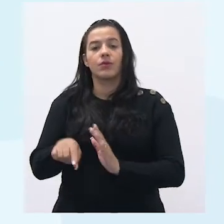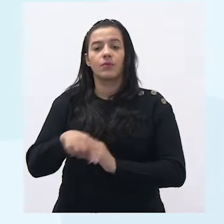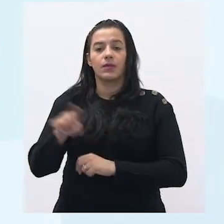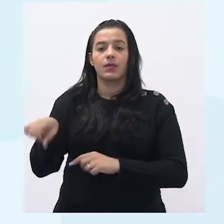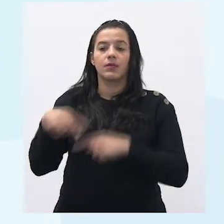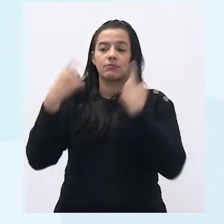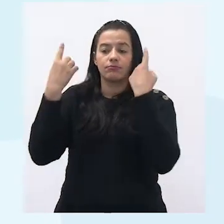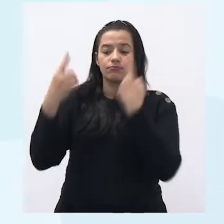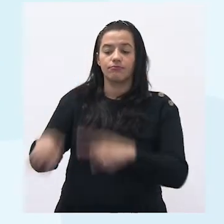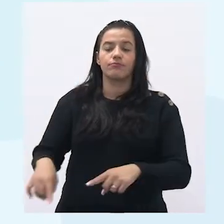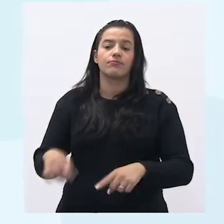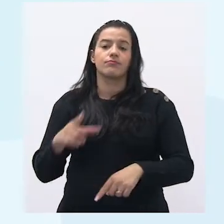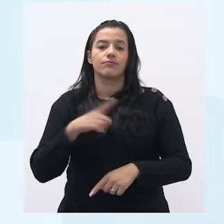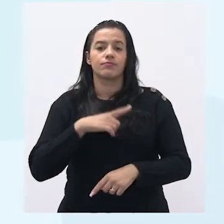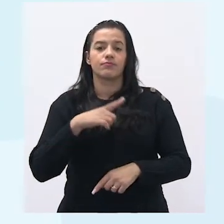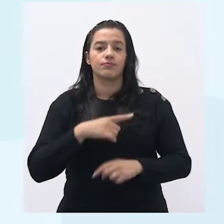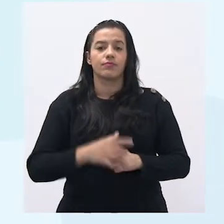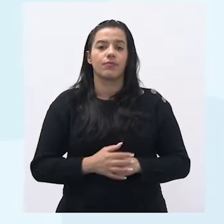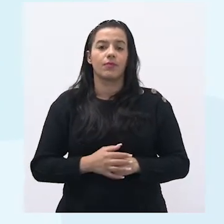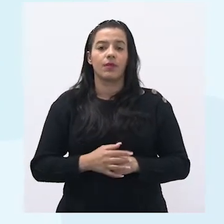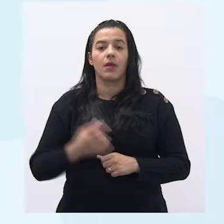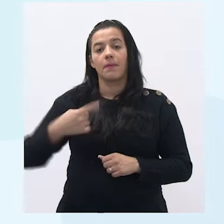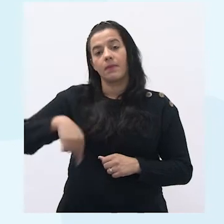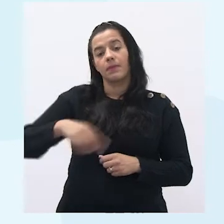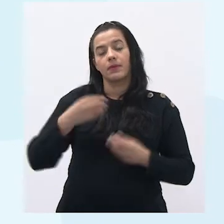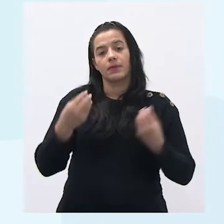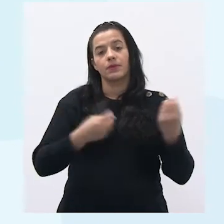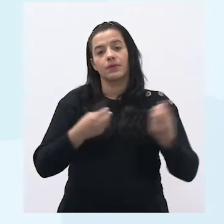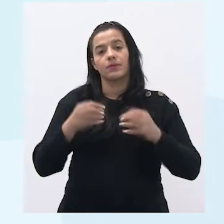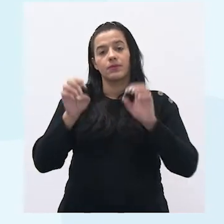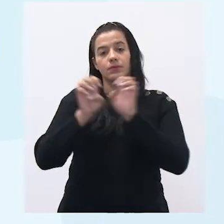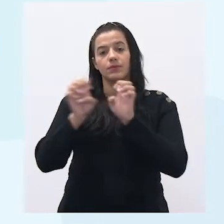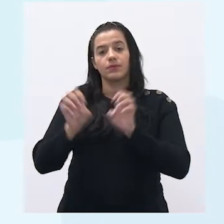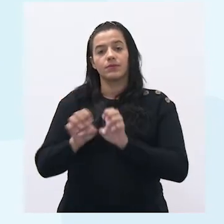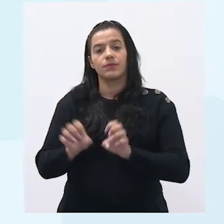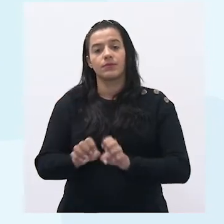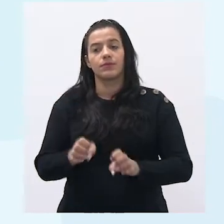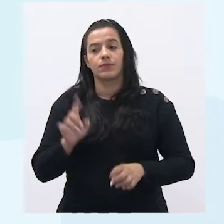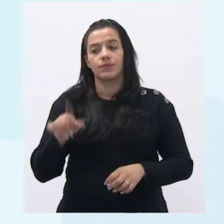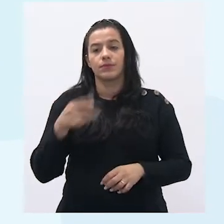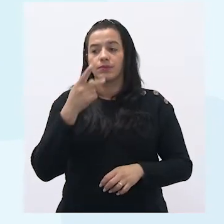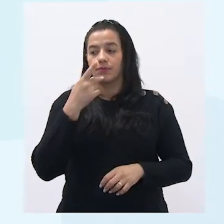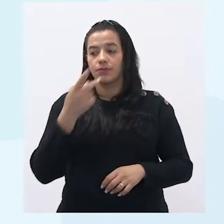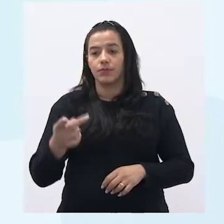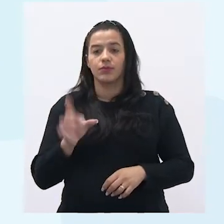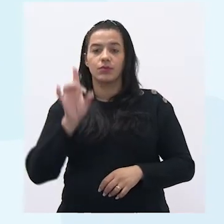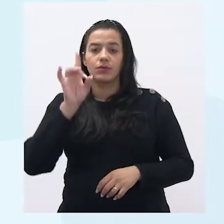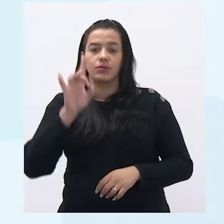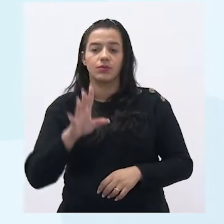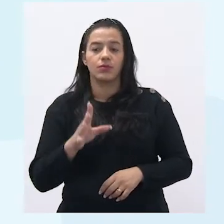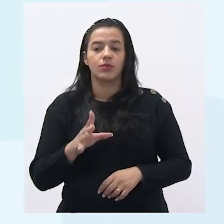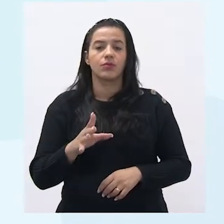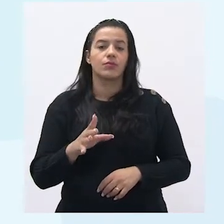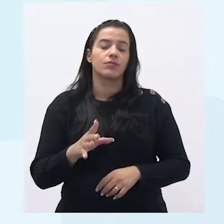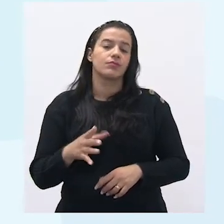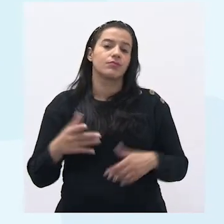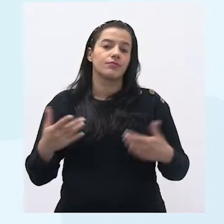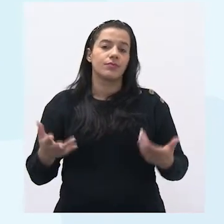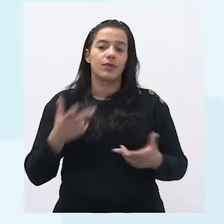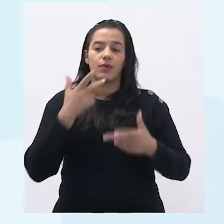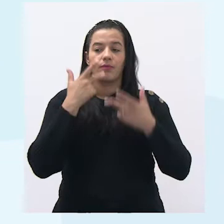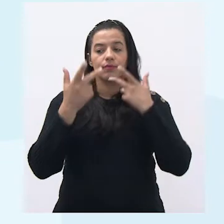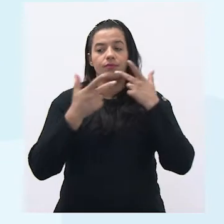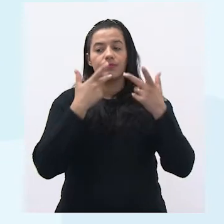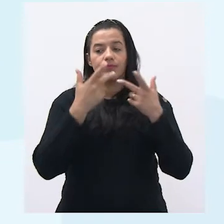discriminação. Como isso é estrutural, aquilo que o Mário trouxe, não basta somente a gente